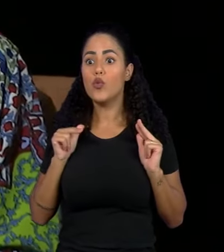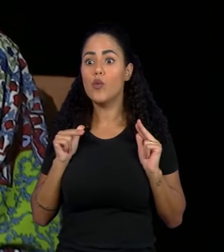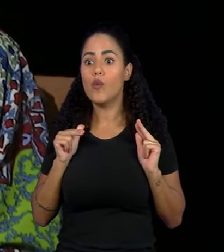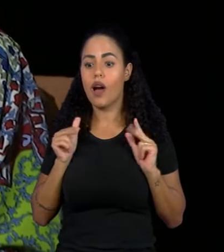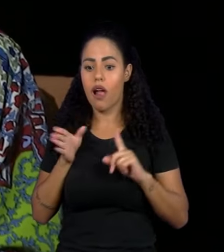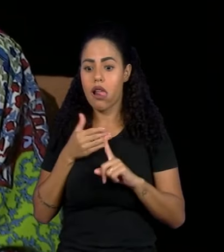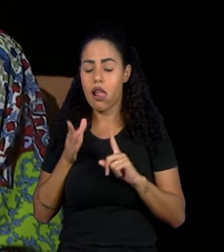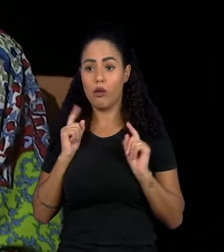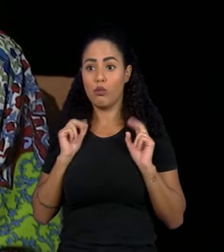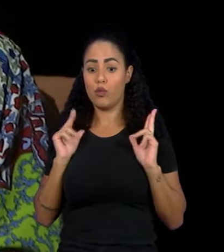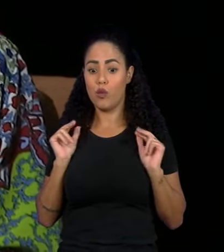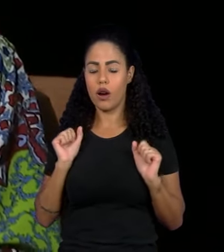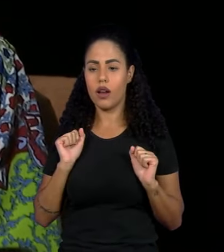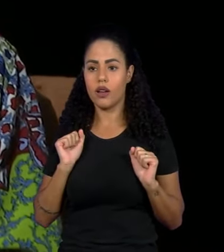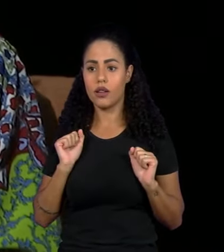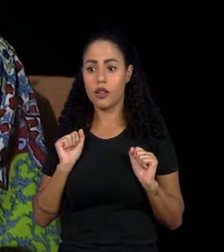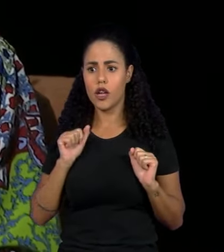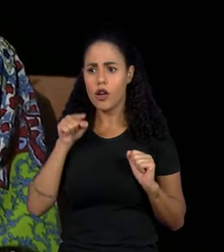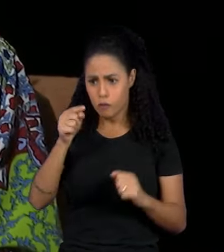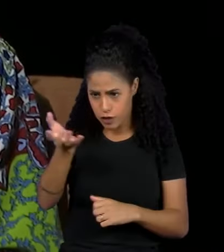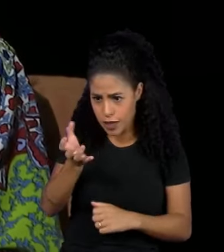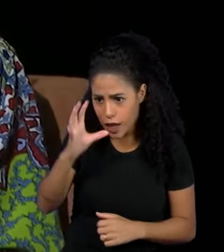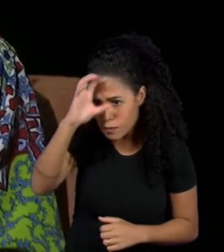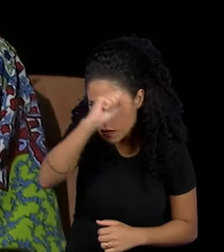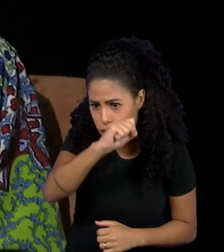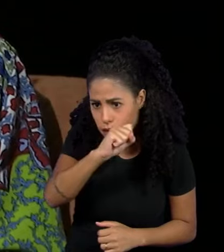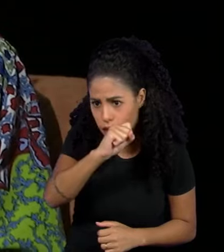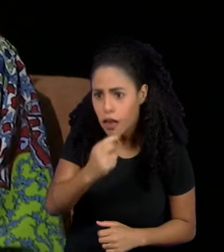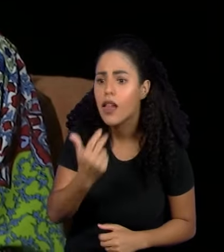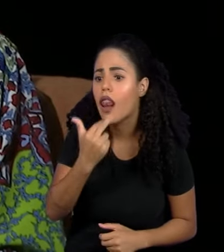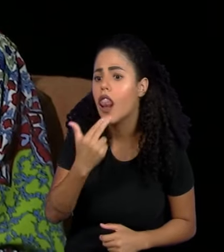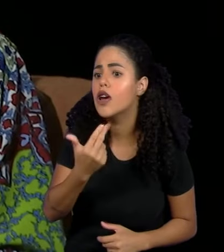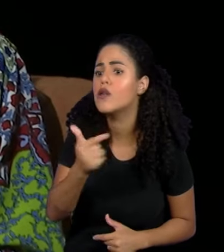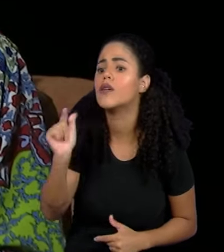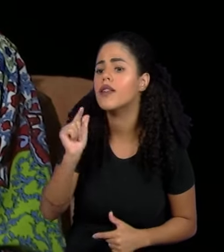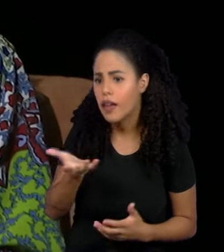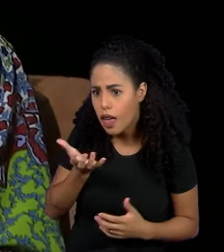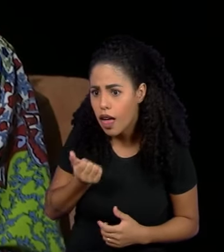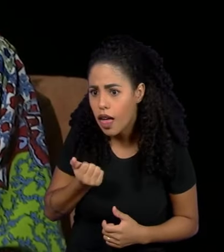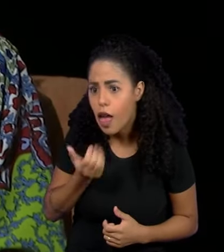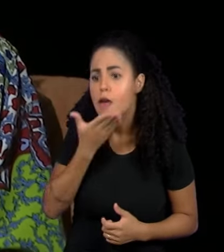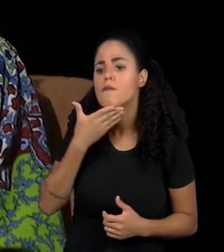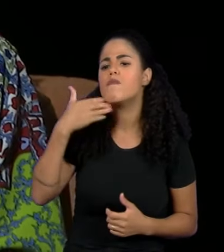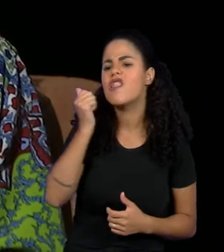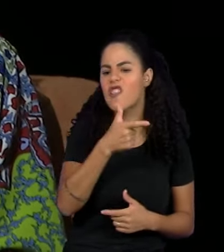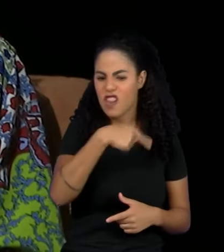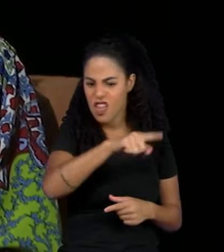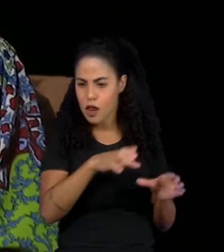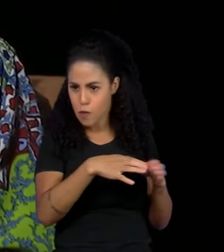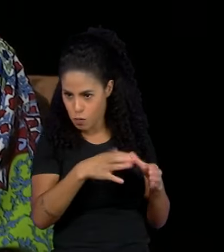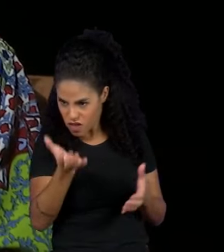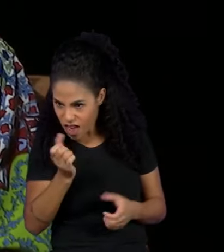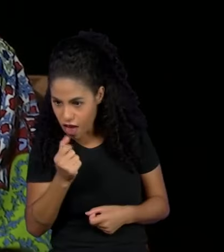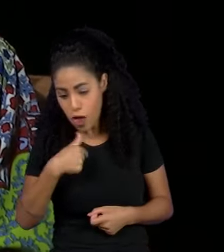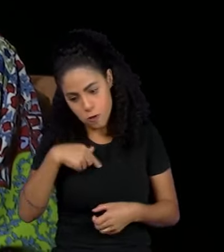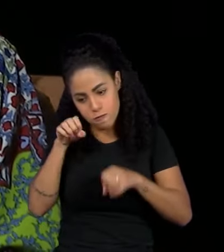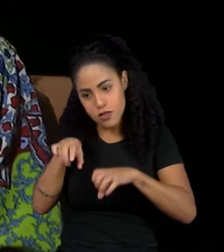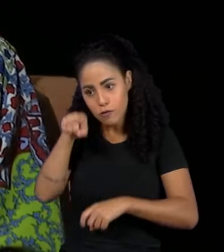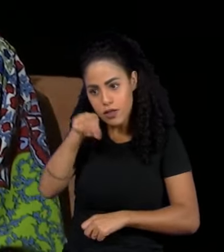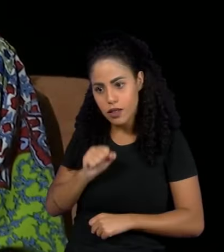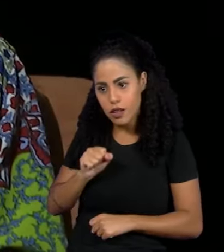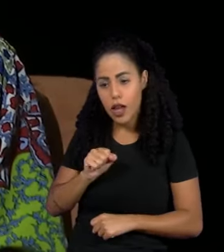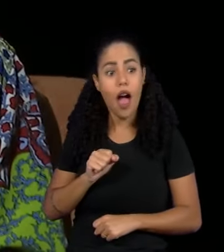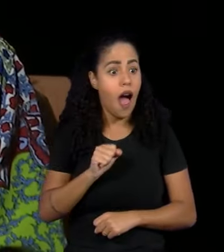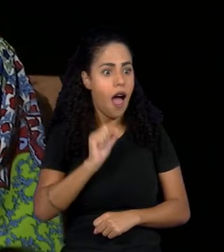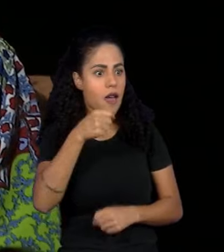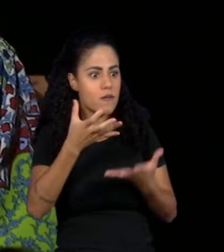mim e ela falou: você quer aprender a falar melhor que eles? Eu vou te ensinar. Eu